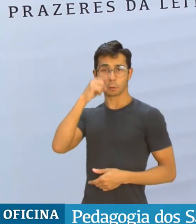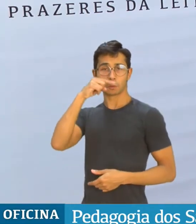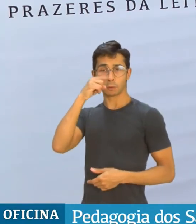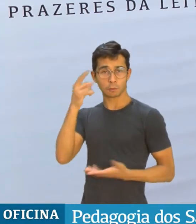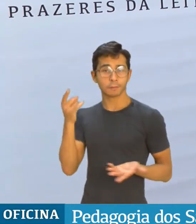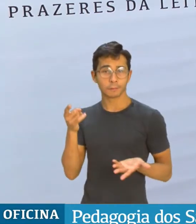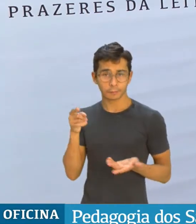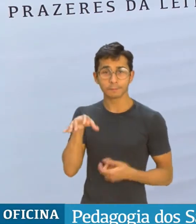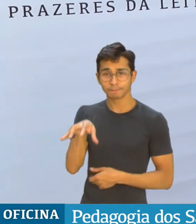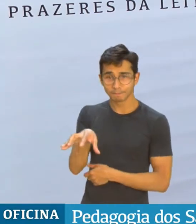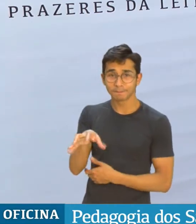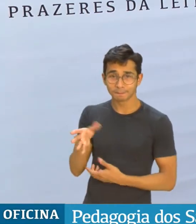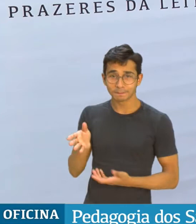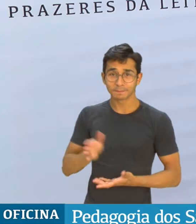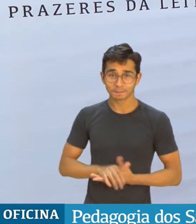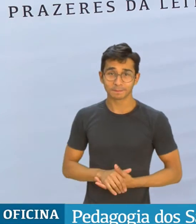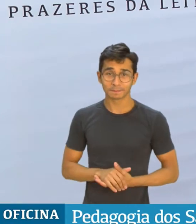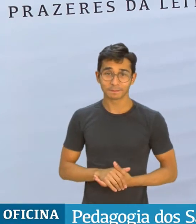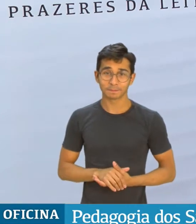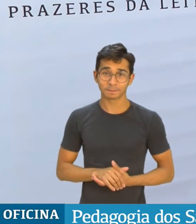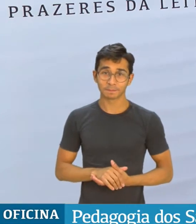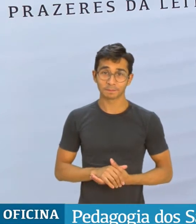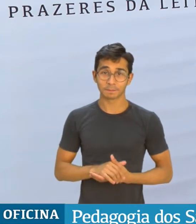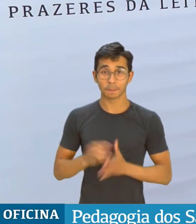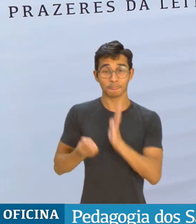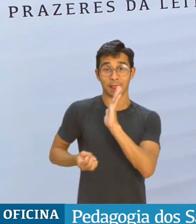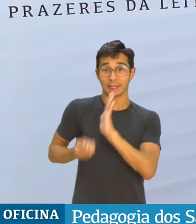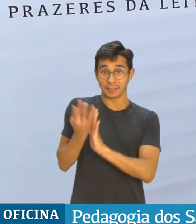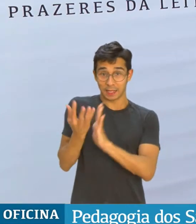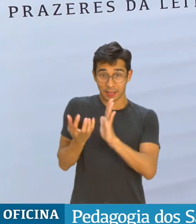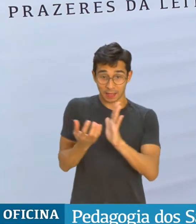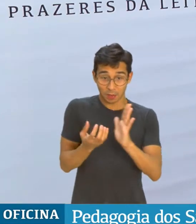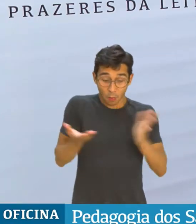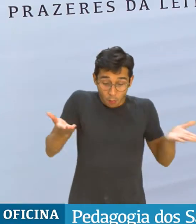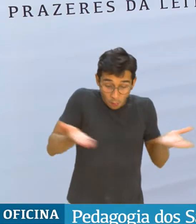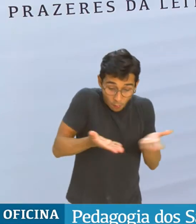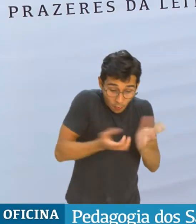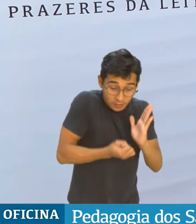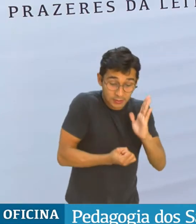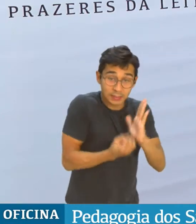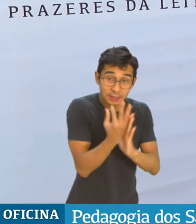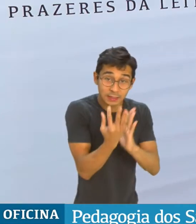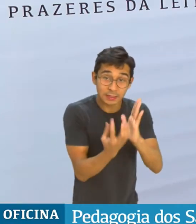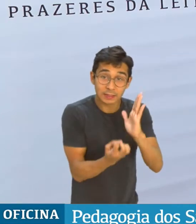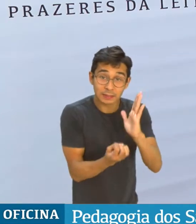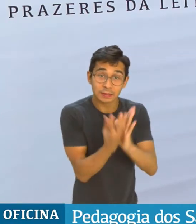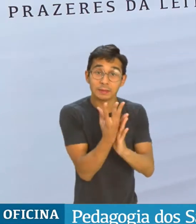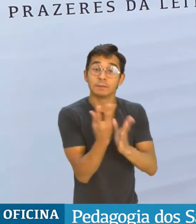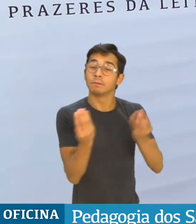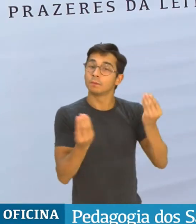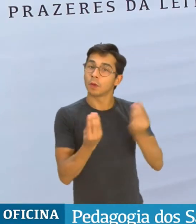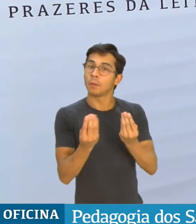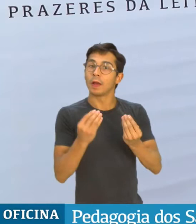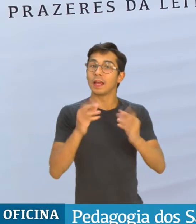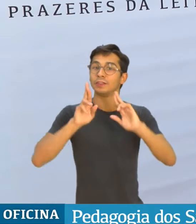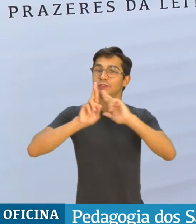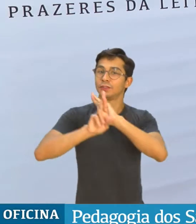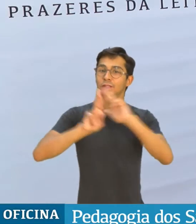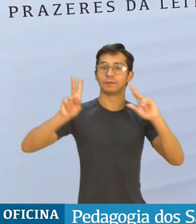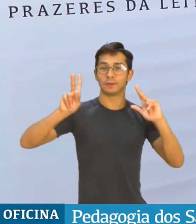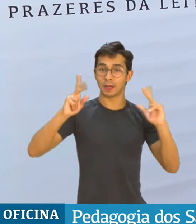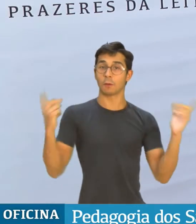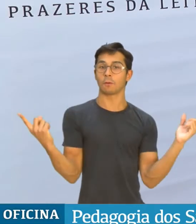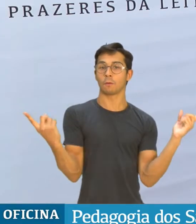gente pode dizer assim. E quando a gente fala de saraus hoje, a gente está falando de um movimento que ele vai totalmente